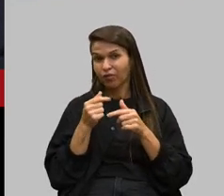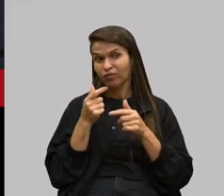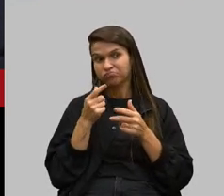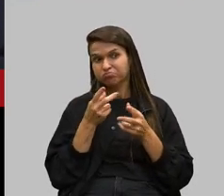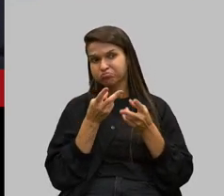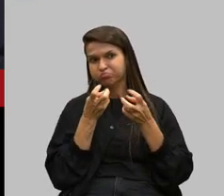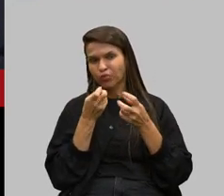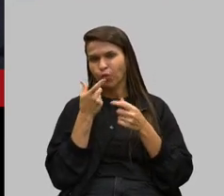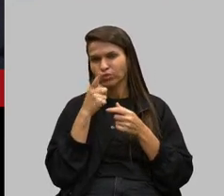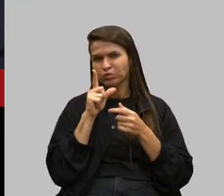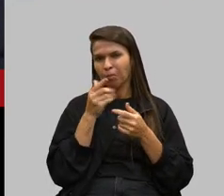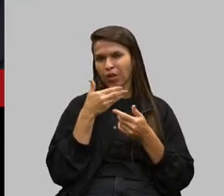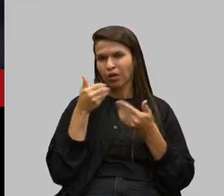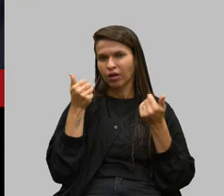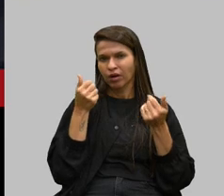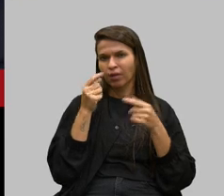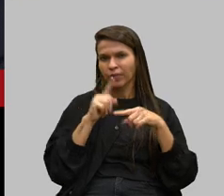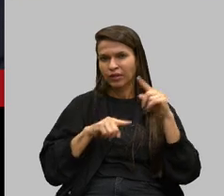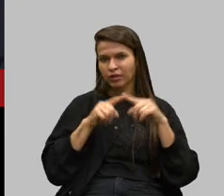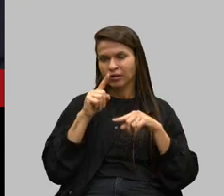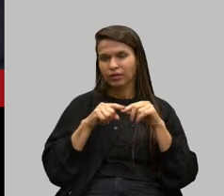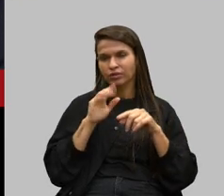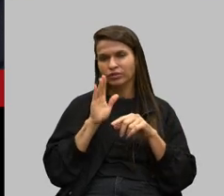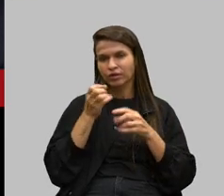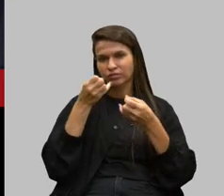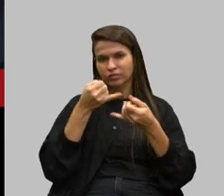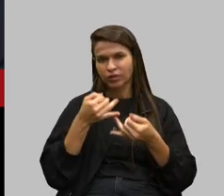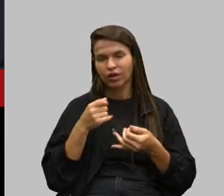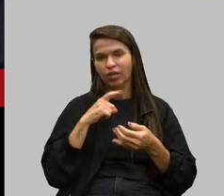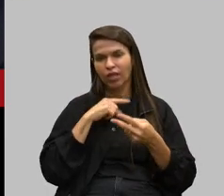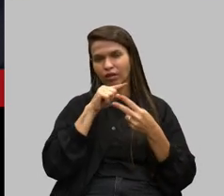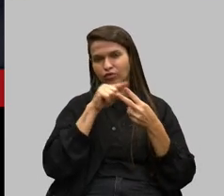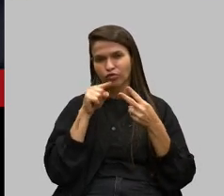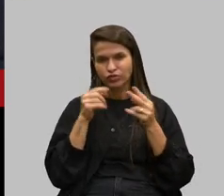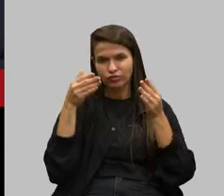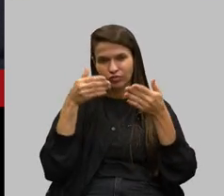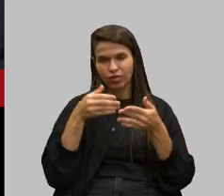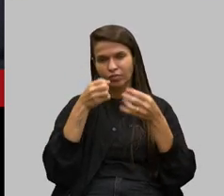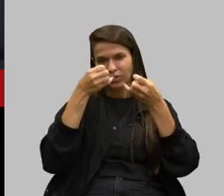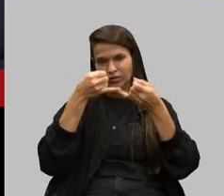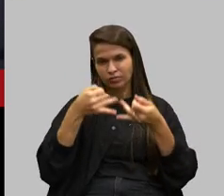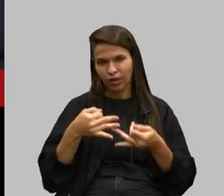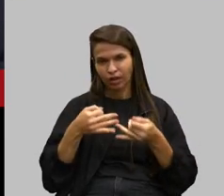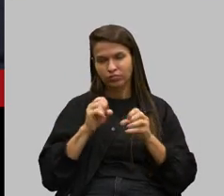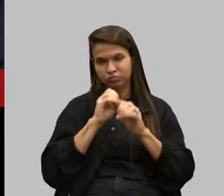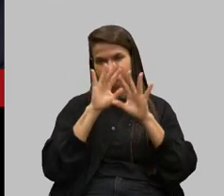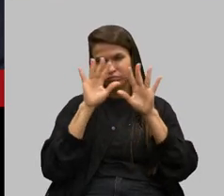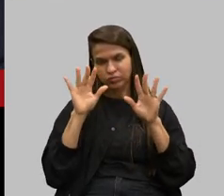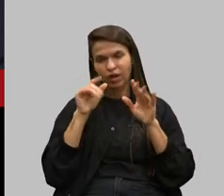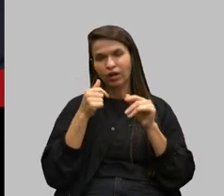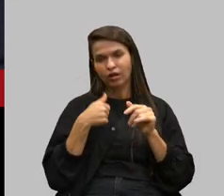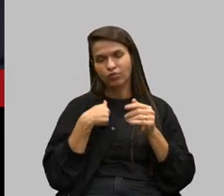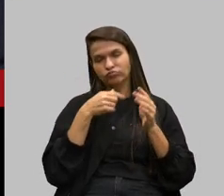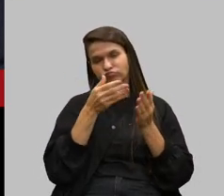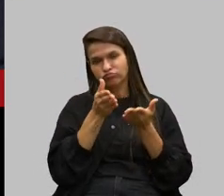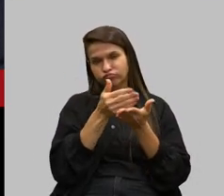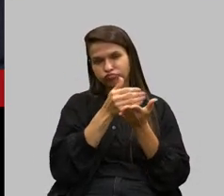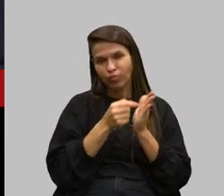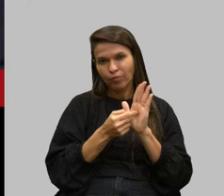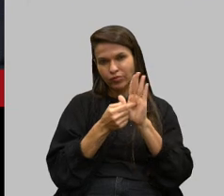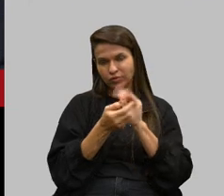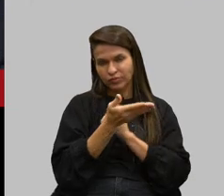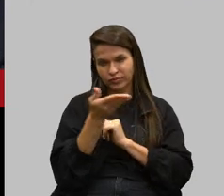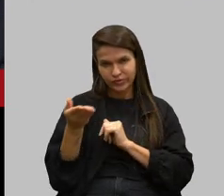material bem mas como eu vinha dizendo a gente tem duas ênfases para esclarecer e eu a partir dos dados que eu vou passar para